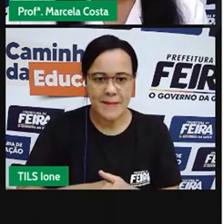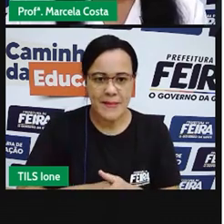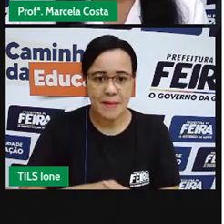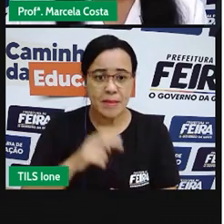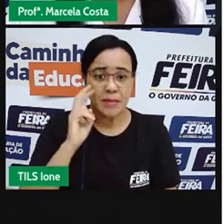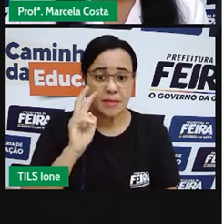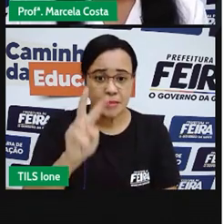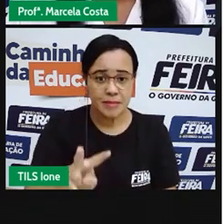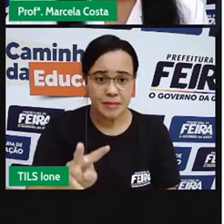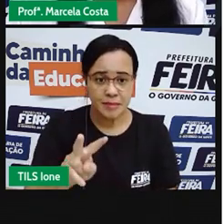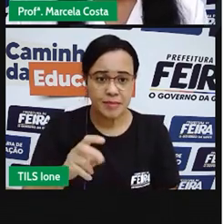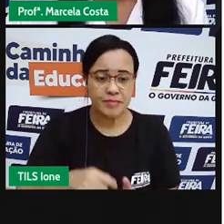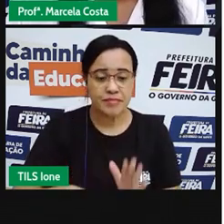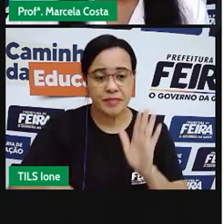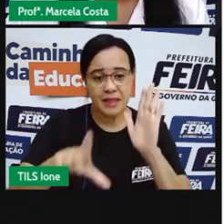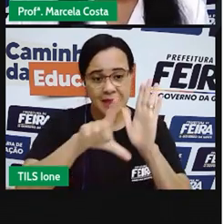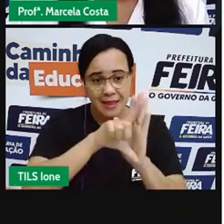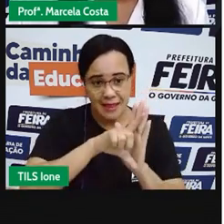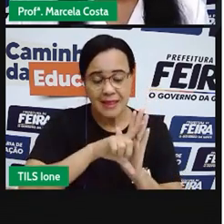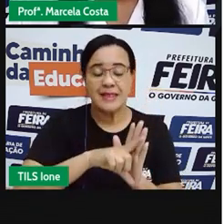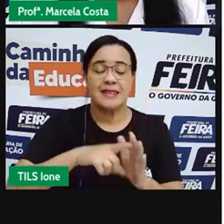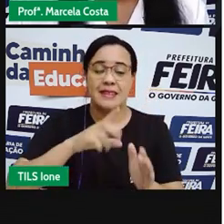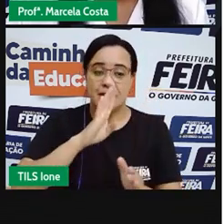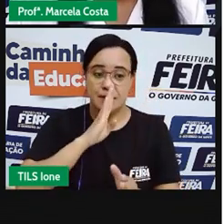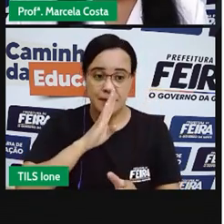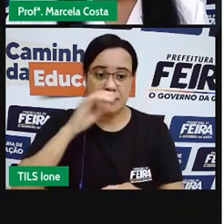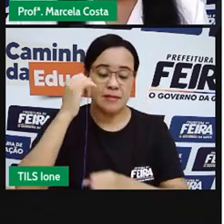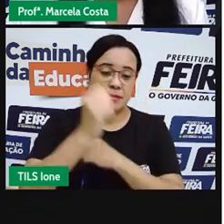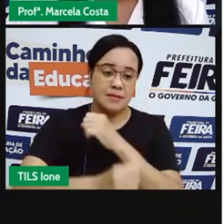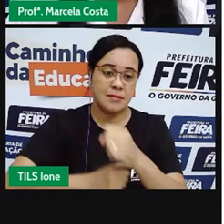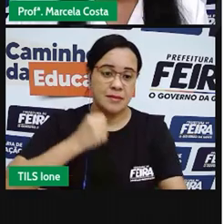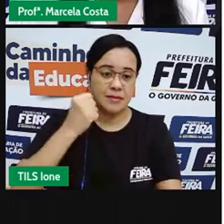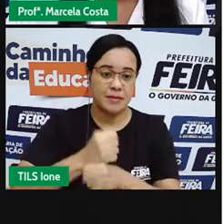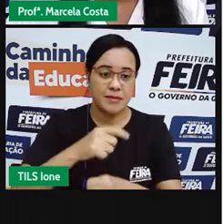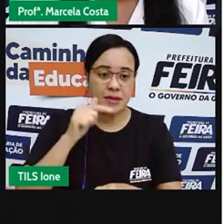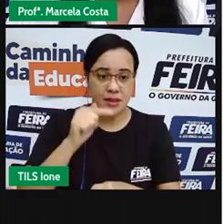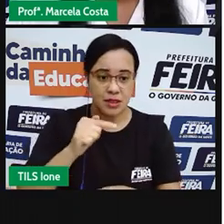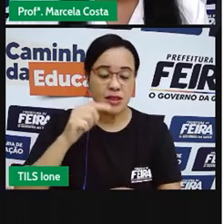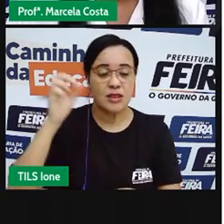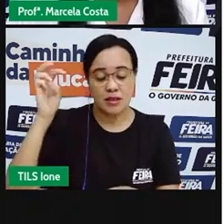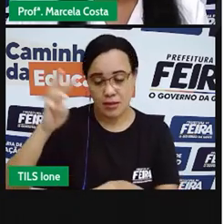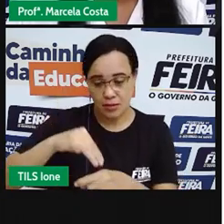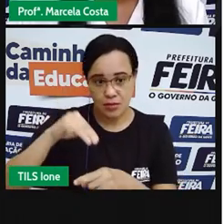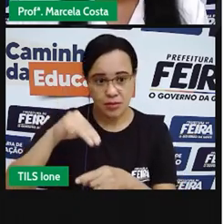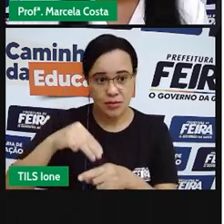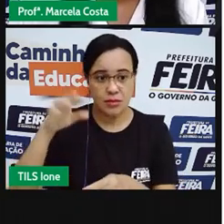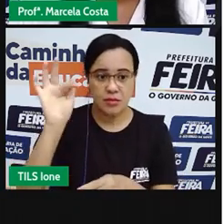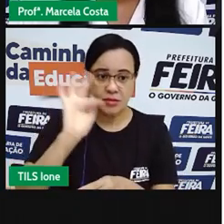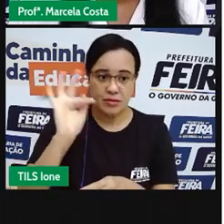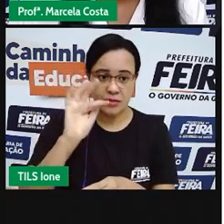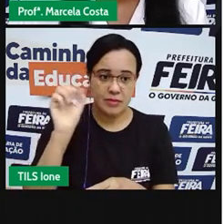Olha, lei do silêncio completou 7 anos de aplicação em Feira de Santana.